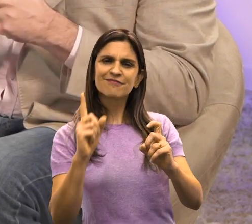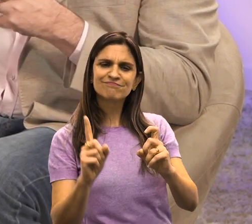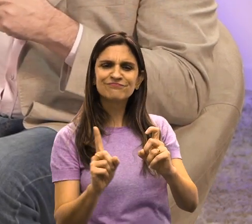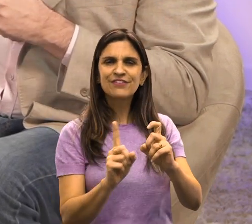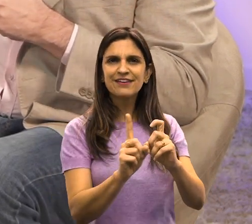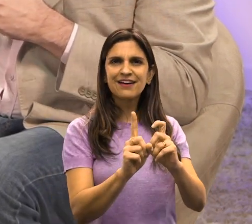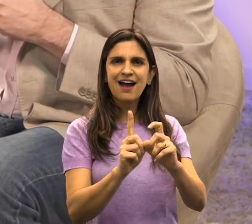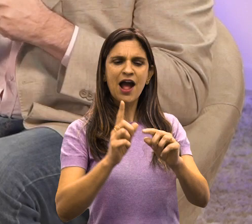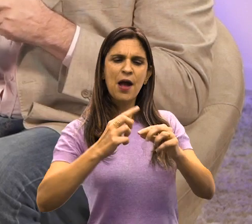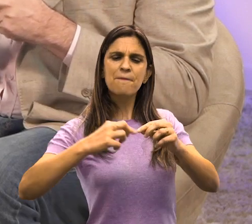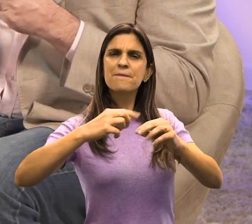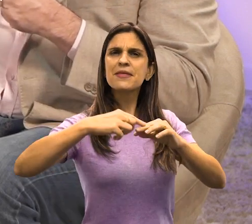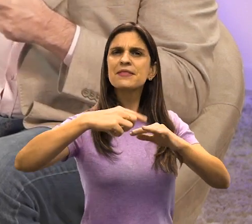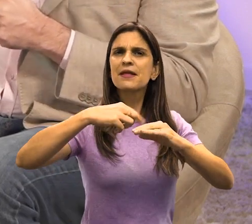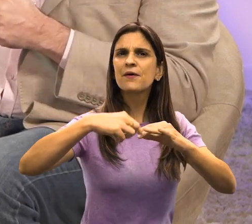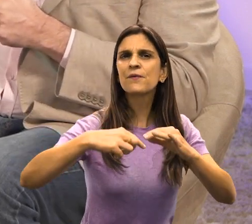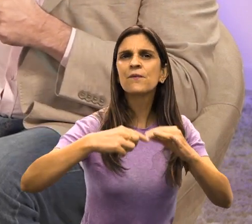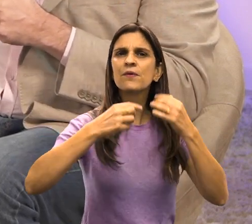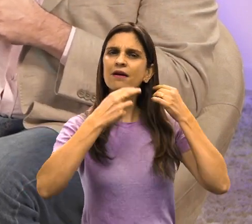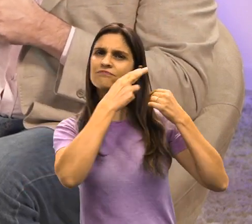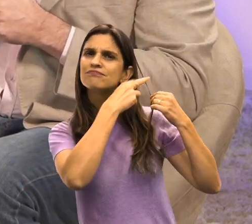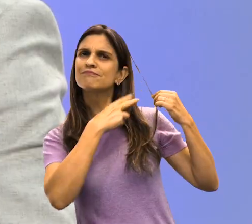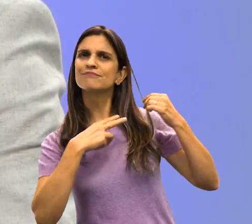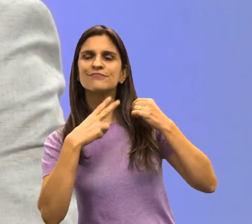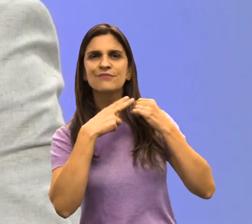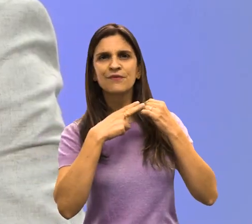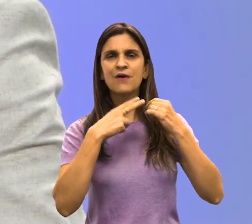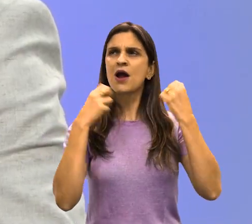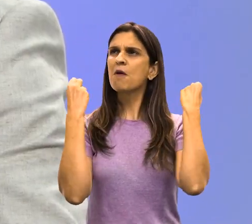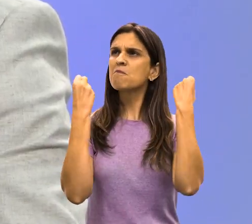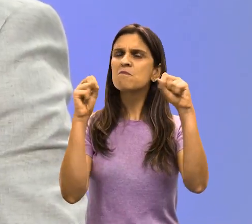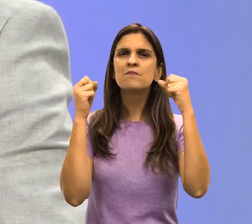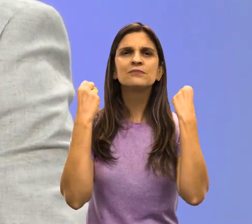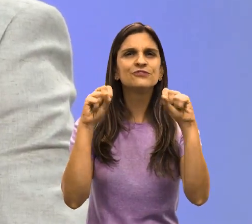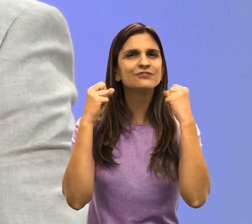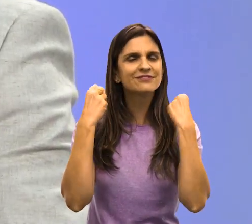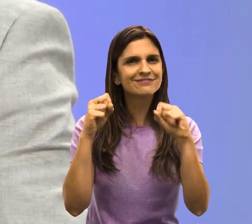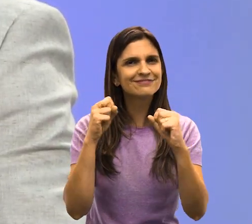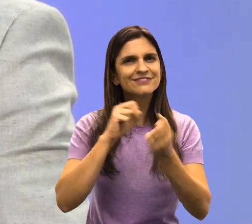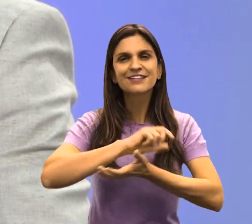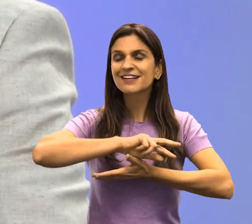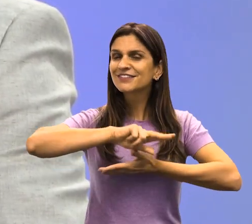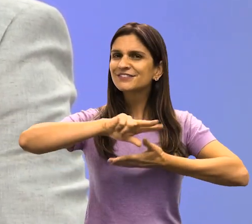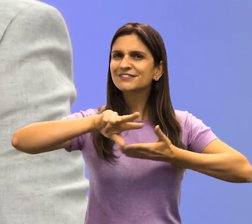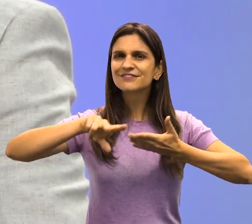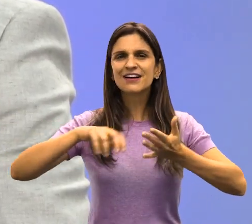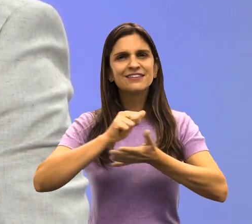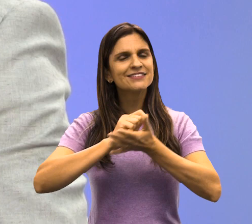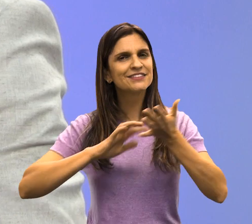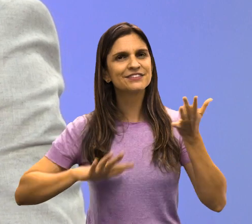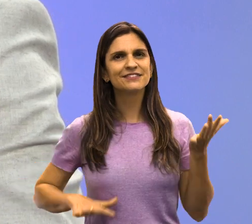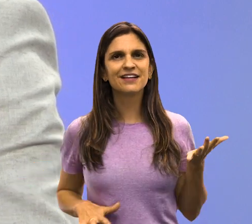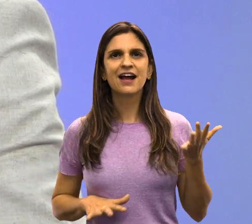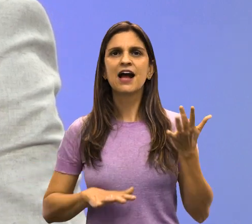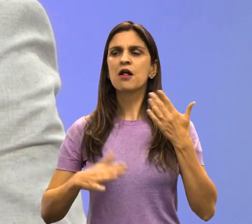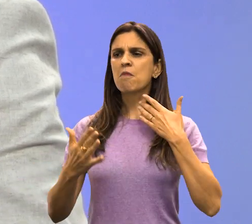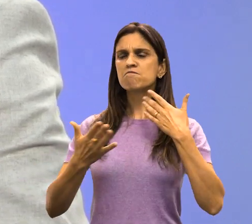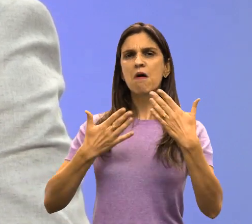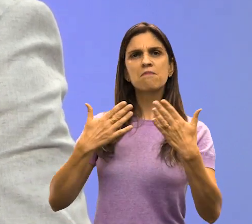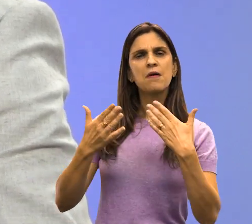a unha, fazer o cabelo, fazer uma atividade física, um bate-papo